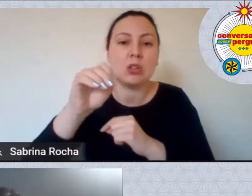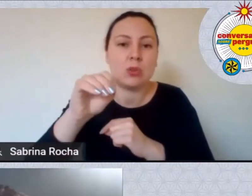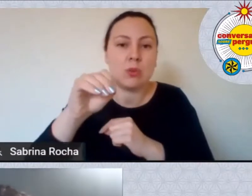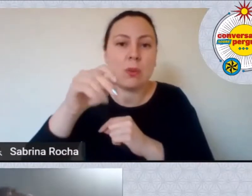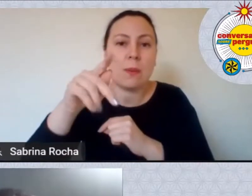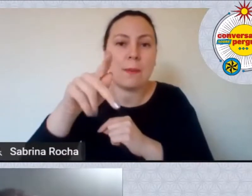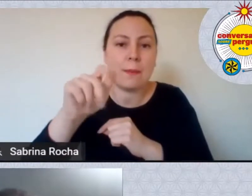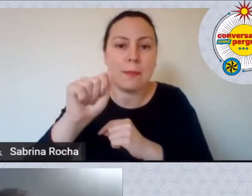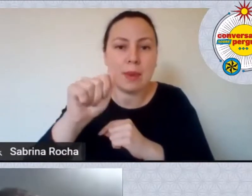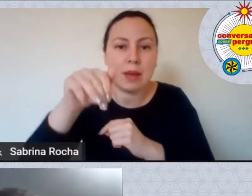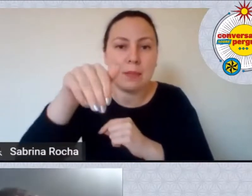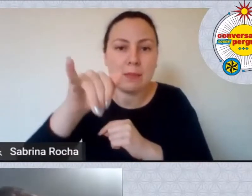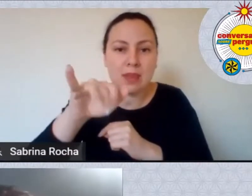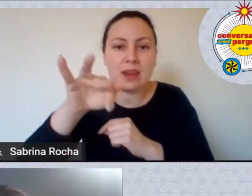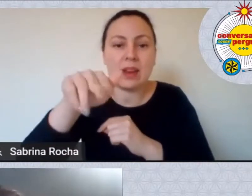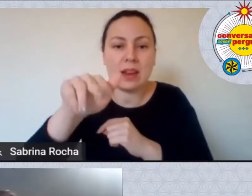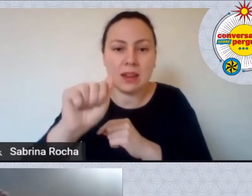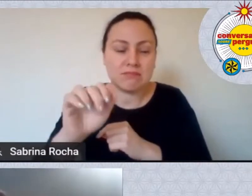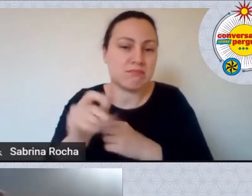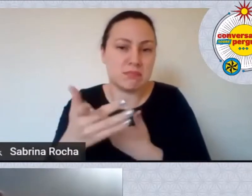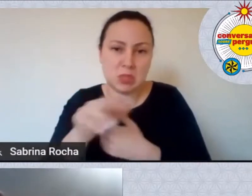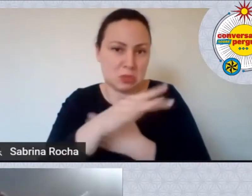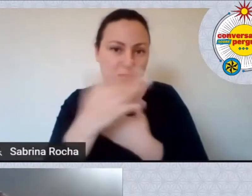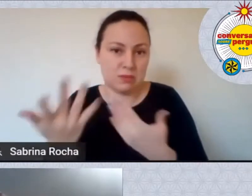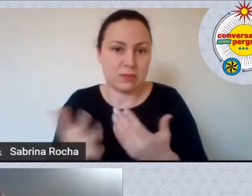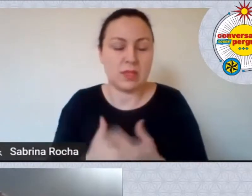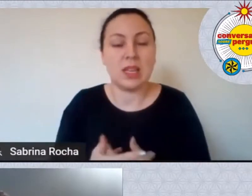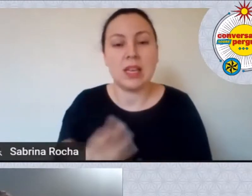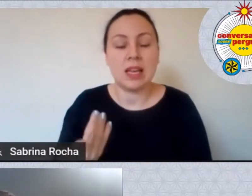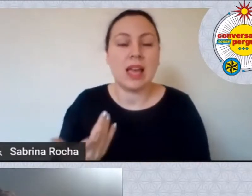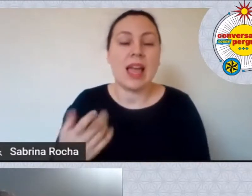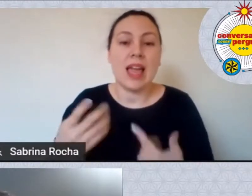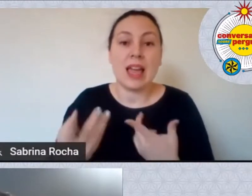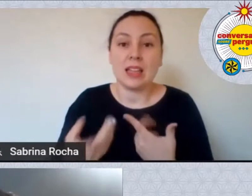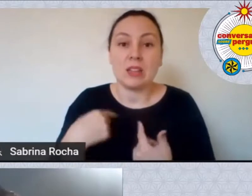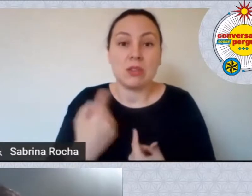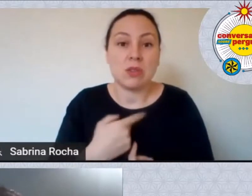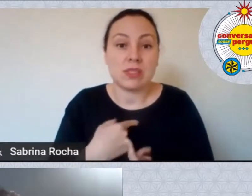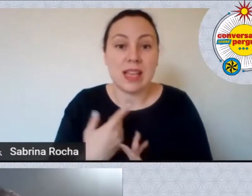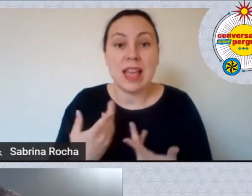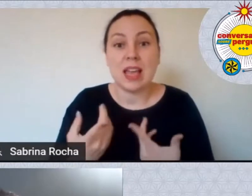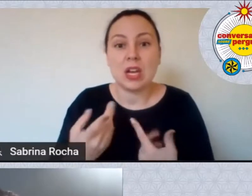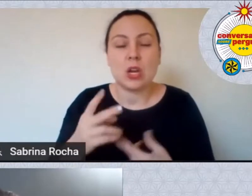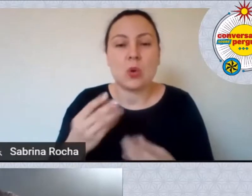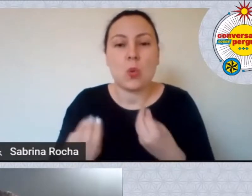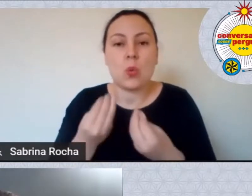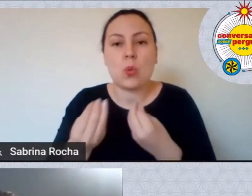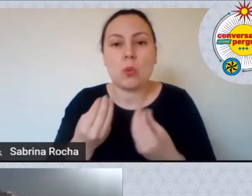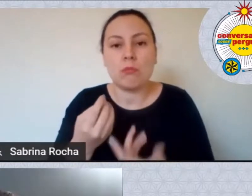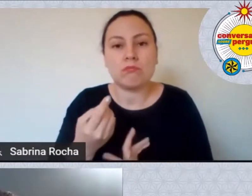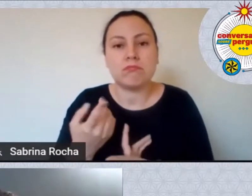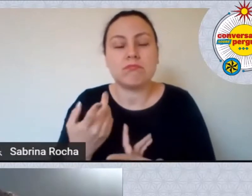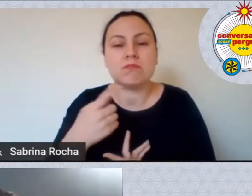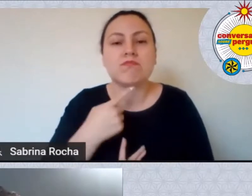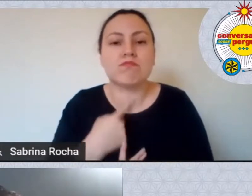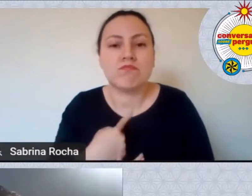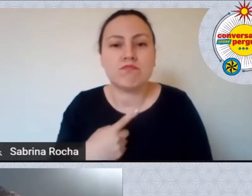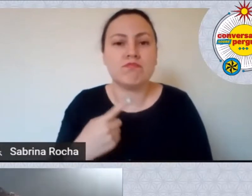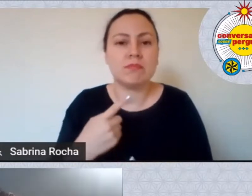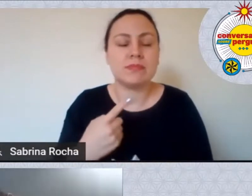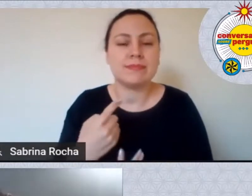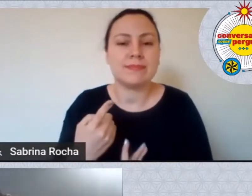nossas formas de vida, da forma como a gente trabalha, de como a gente deseja, de como a gente usa a linguagem.